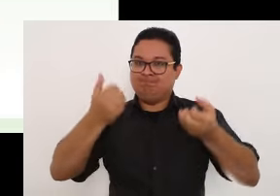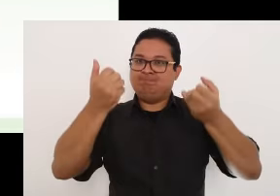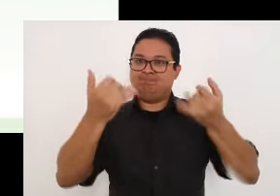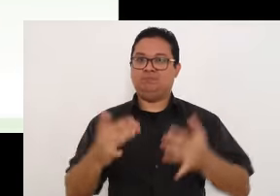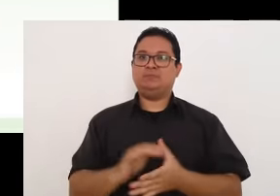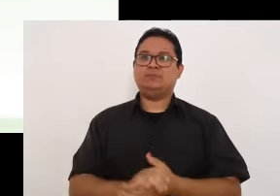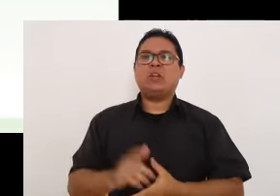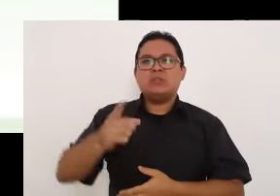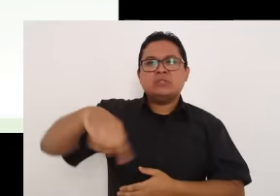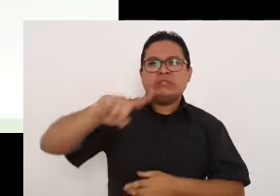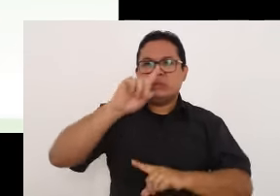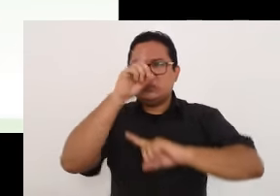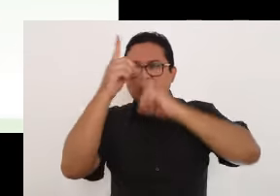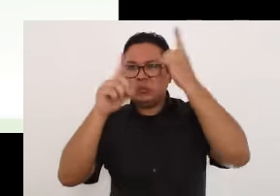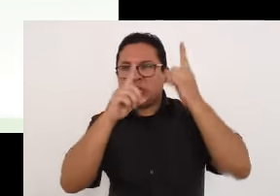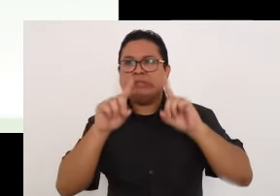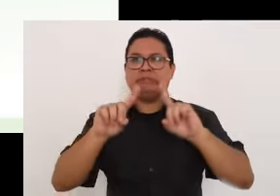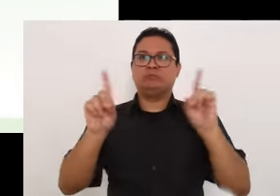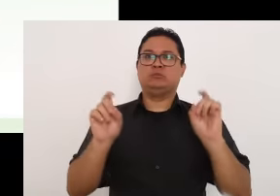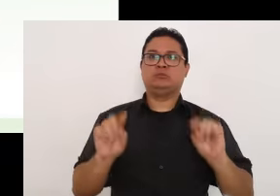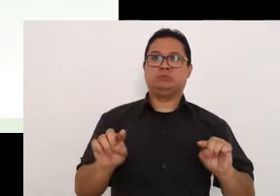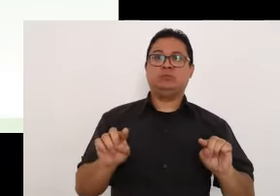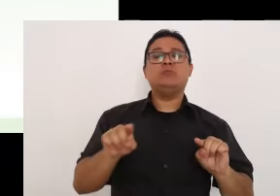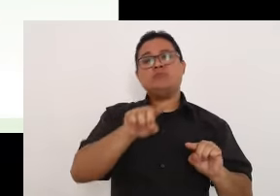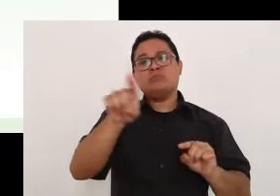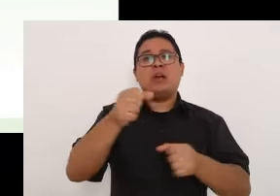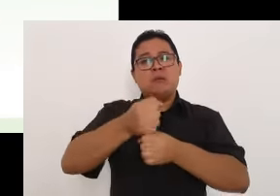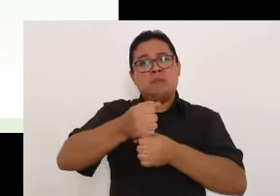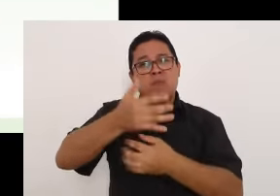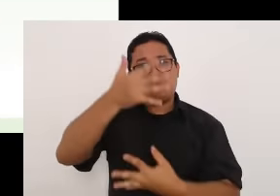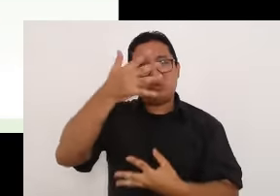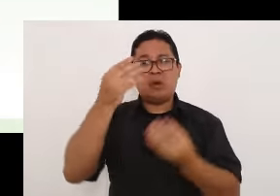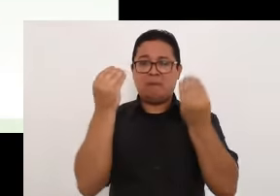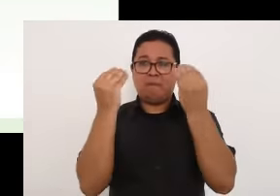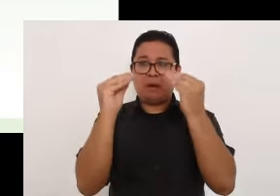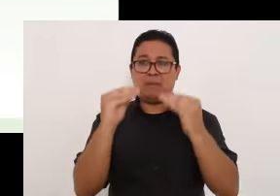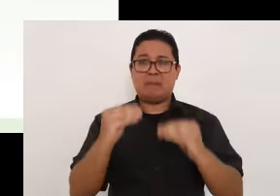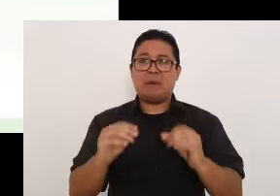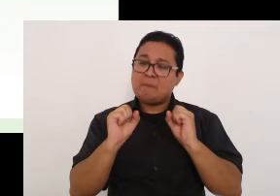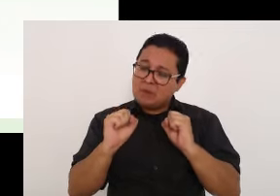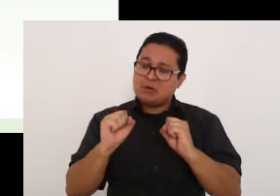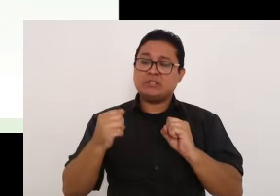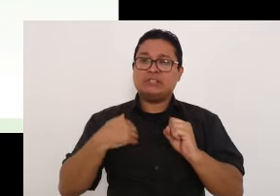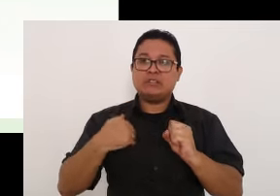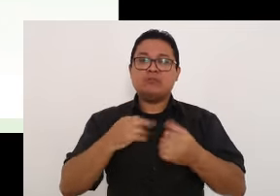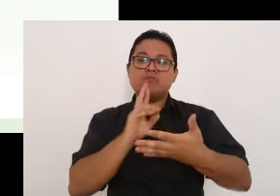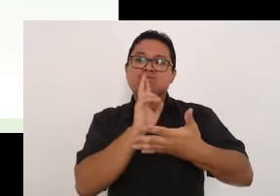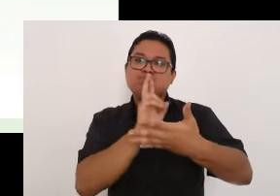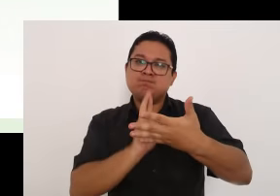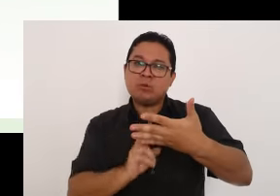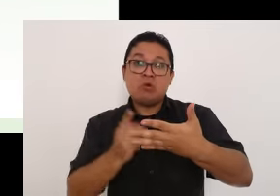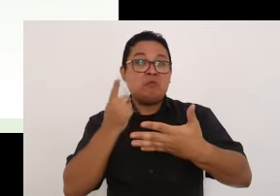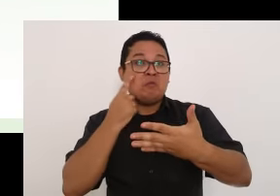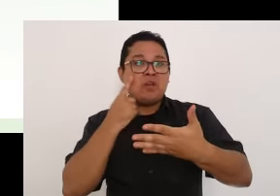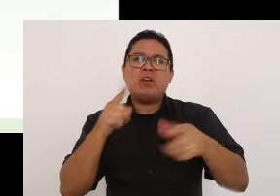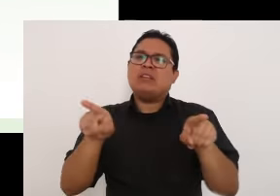dúvida, deixa aí no comentário que a gente tenta responder ou fazer um vídeo, como eu disse,